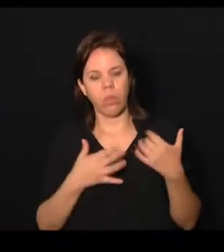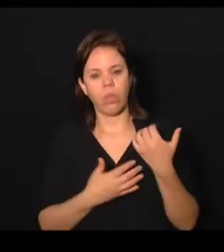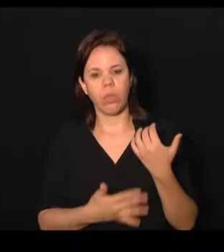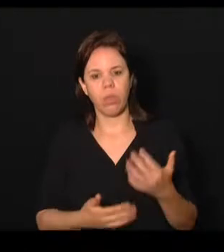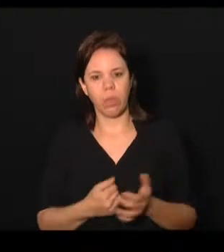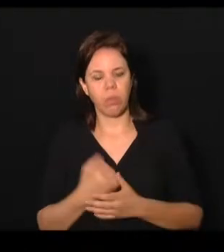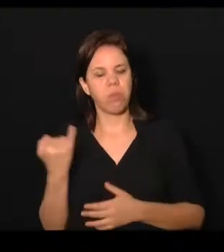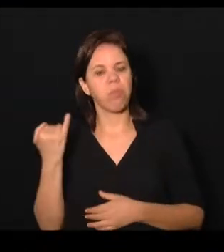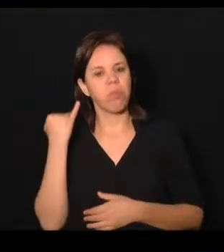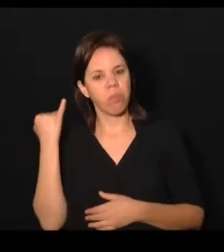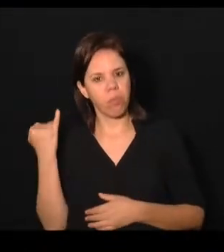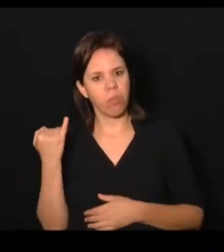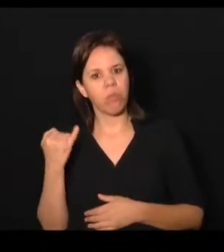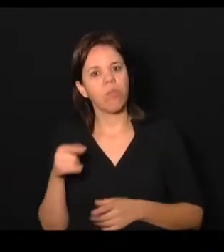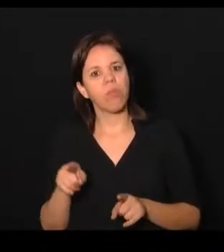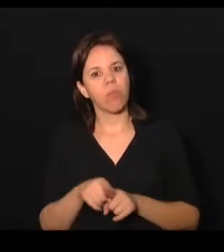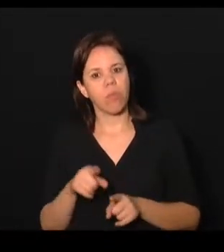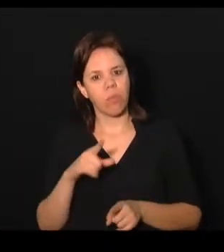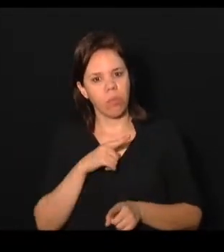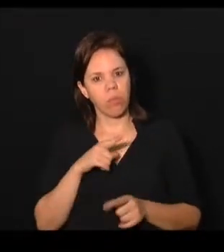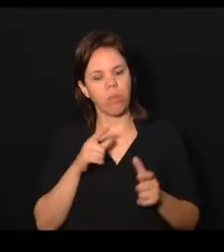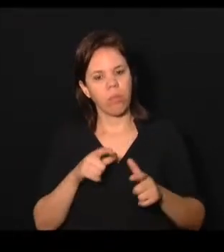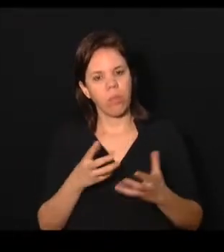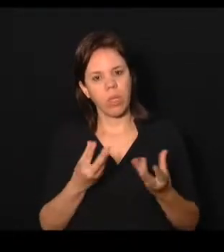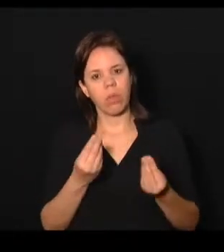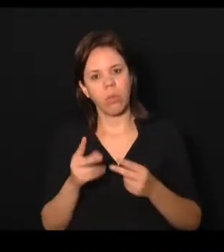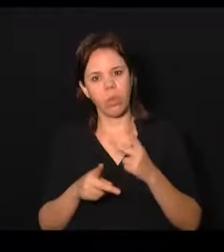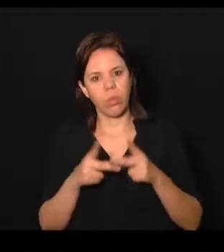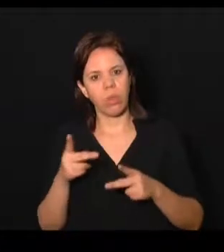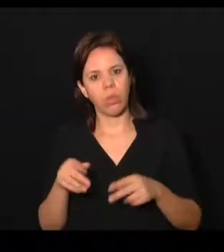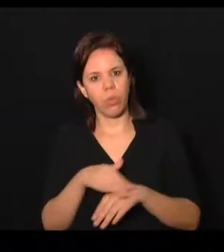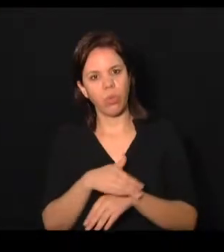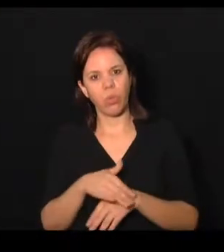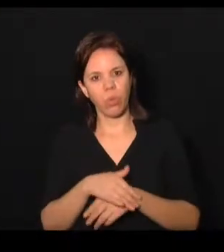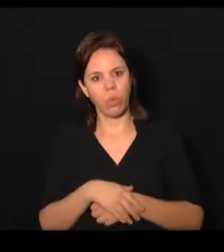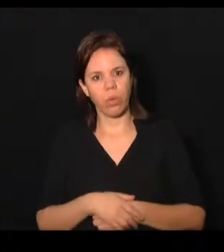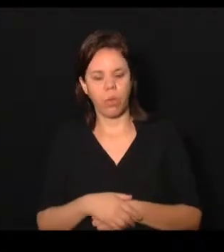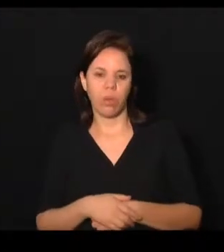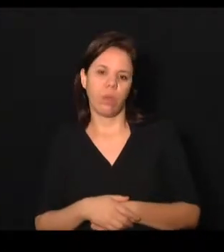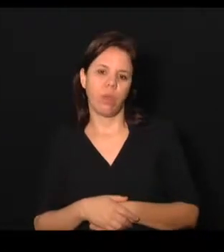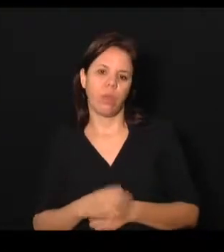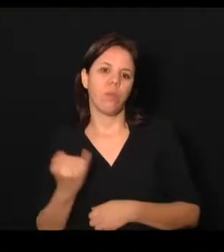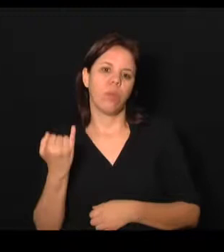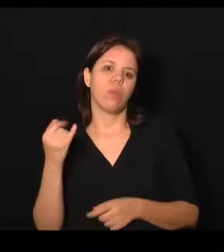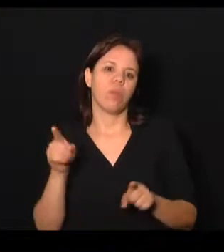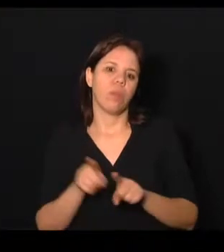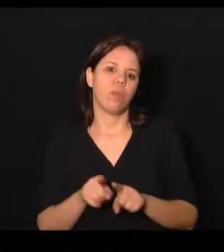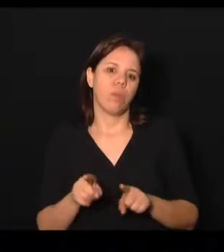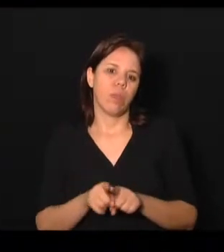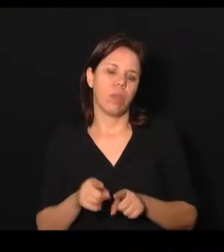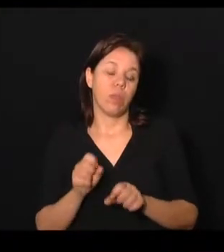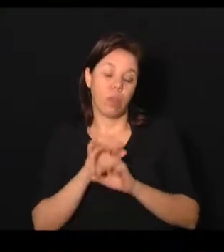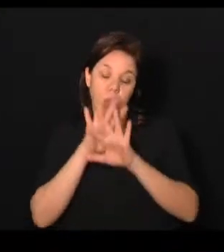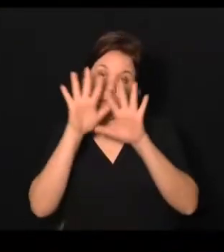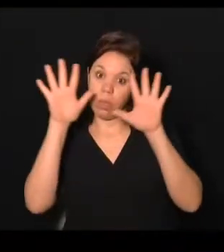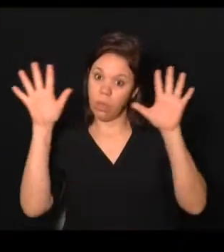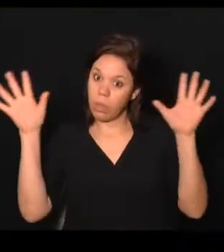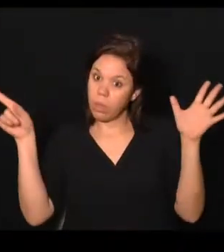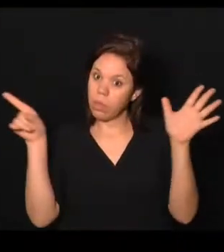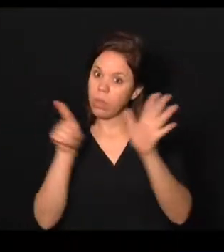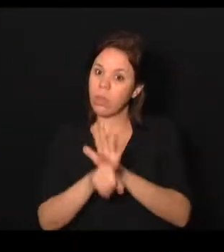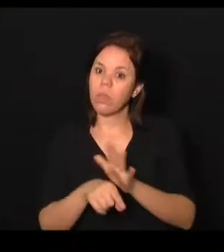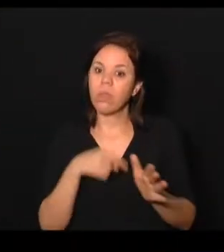É muito importante também... Tem uma concentração, né, de pessoas em situação de rua. Sim, sim. É importante também que a gente esclareça o seguinte para a população.